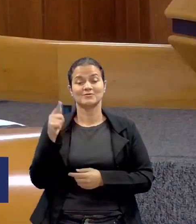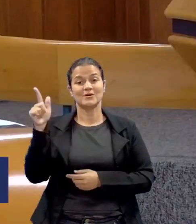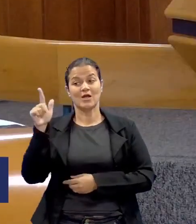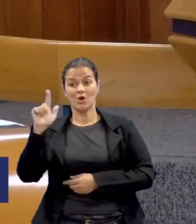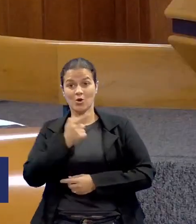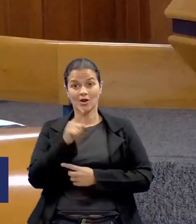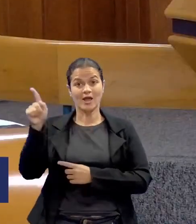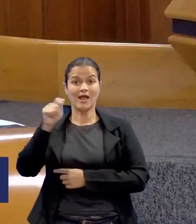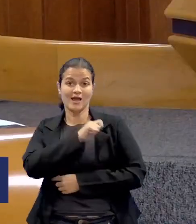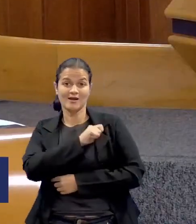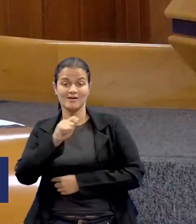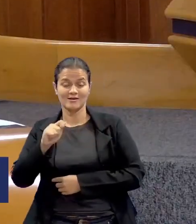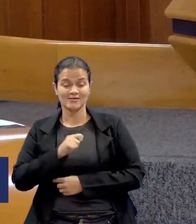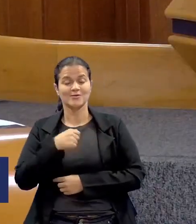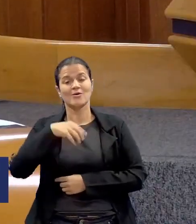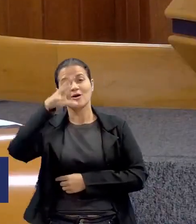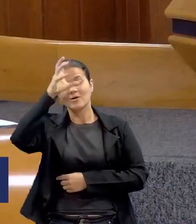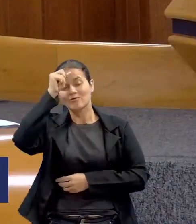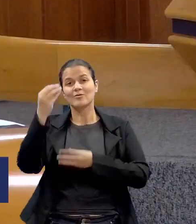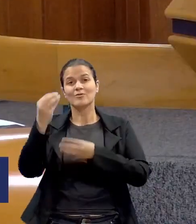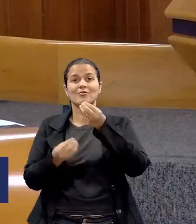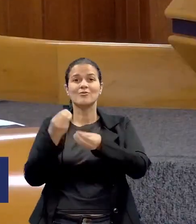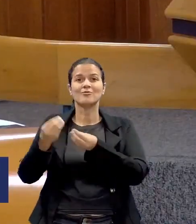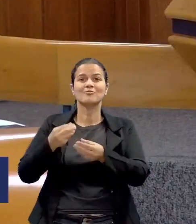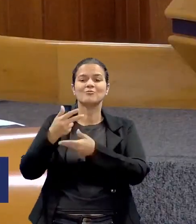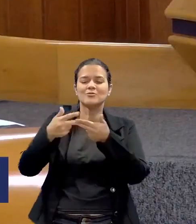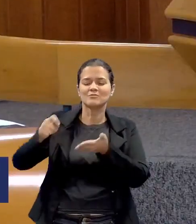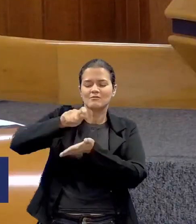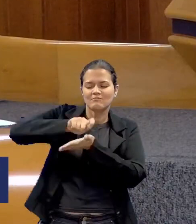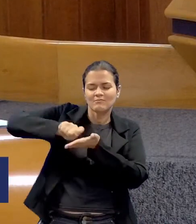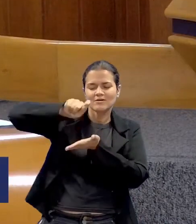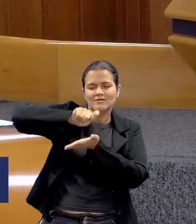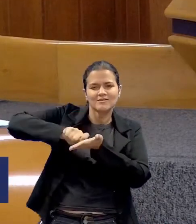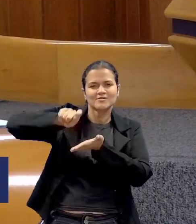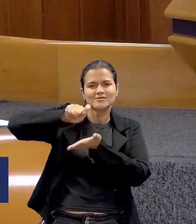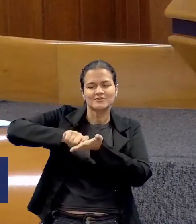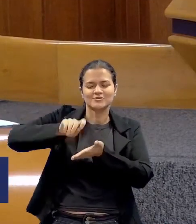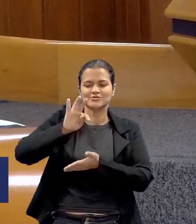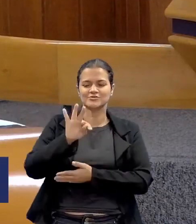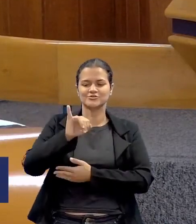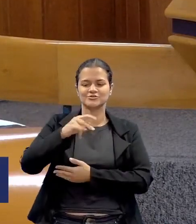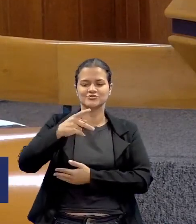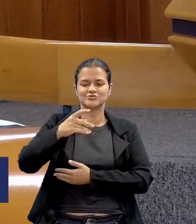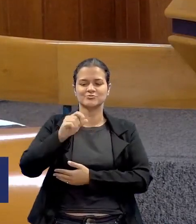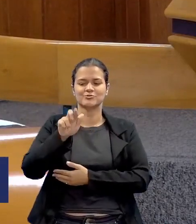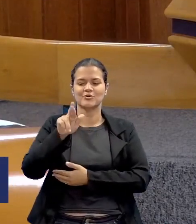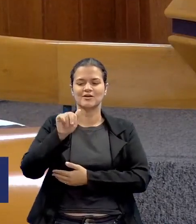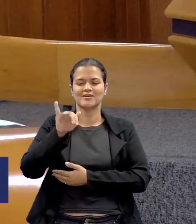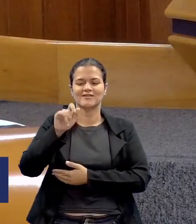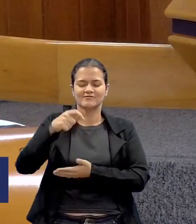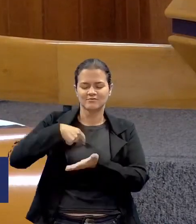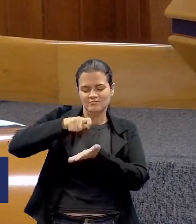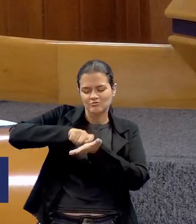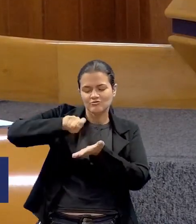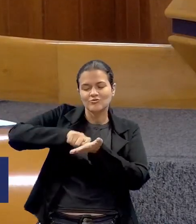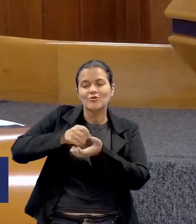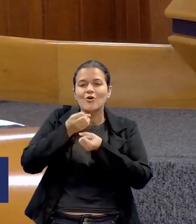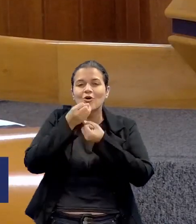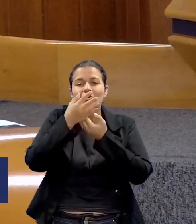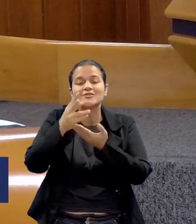Paulo, como meu pai, na tipografia. Montava letra por letra para contar a história sobre essa ilusão que é a